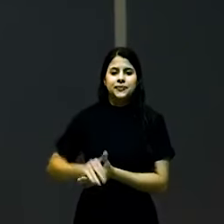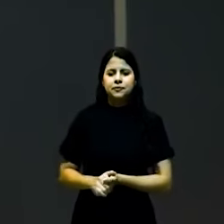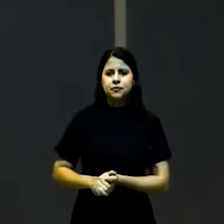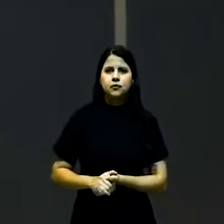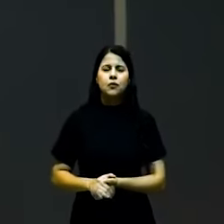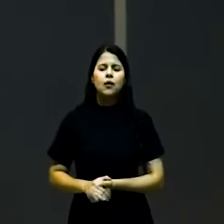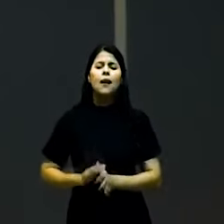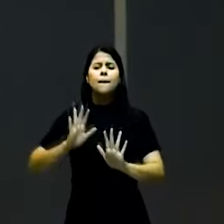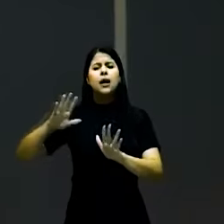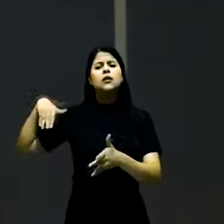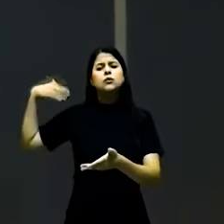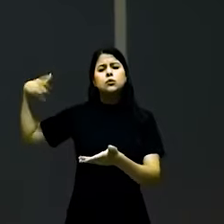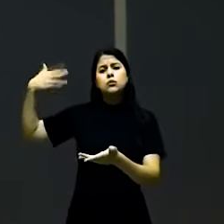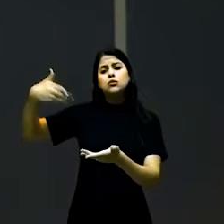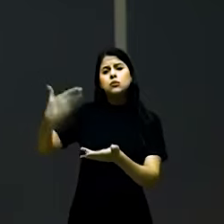passa-se o tempo